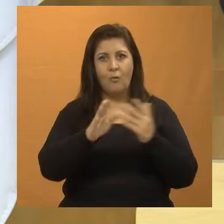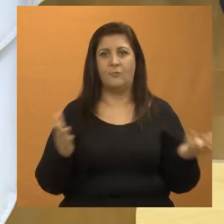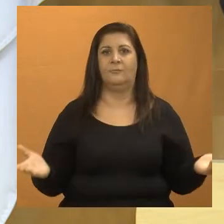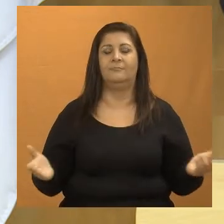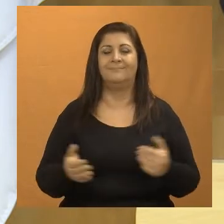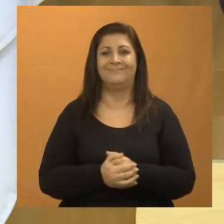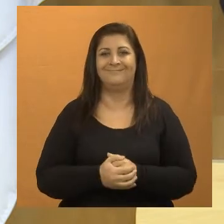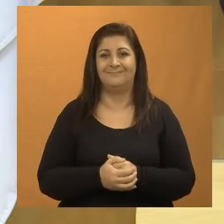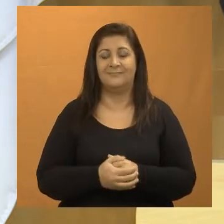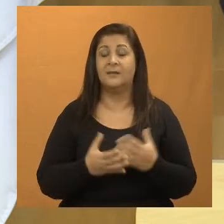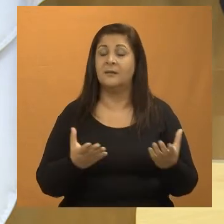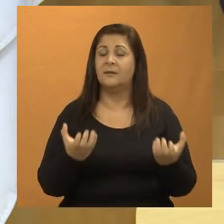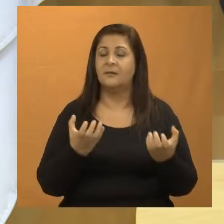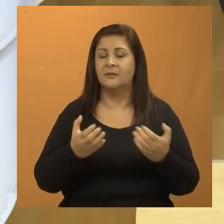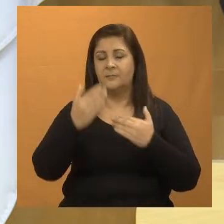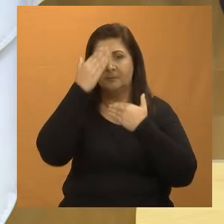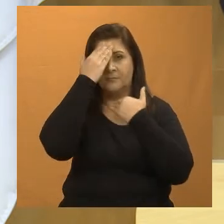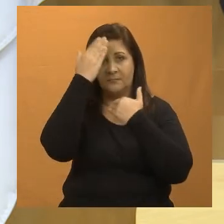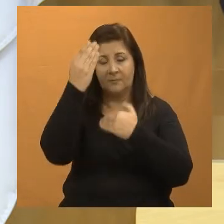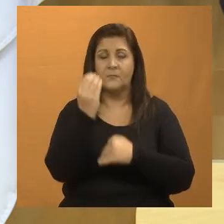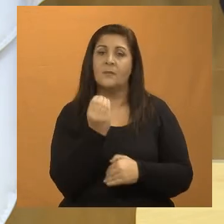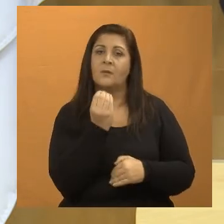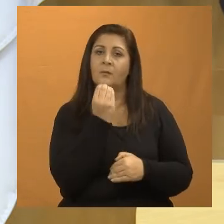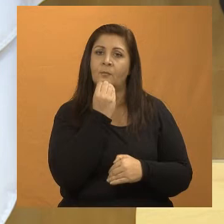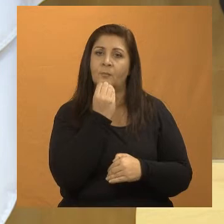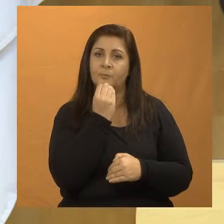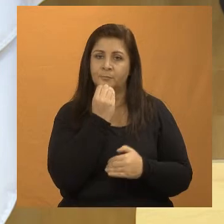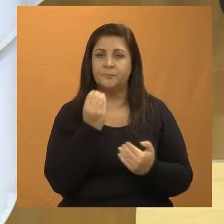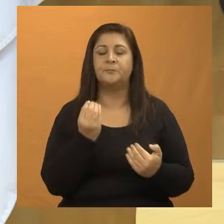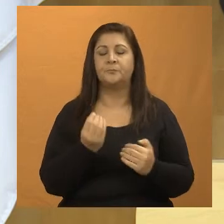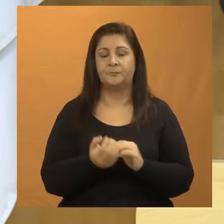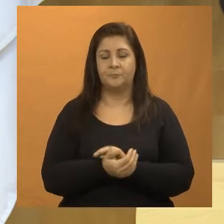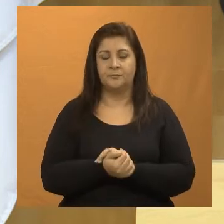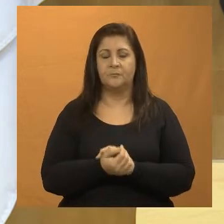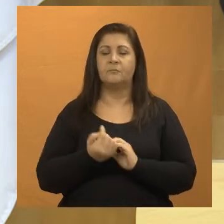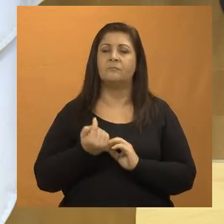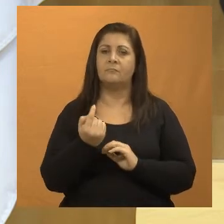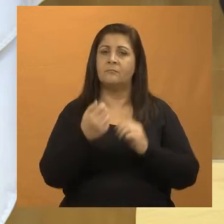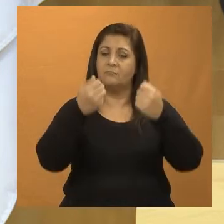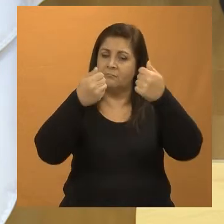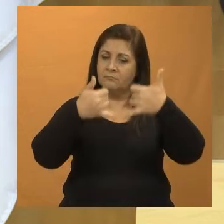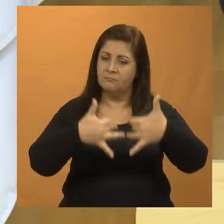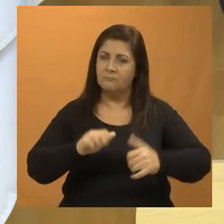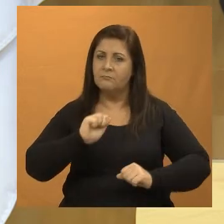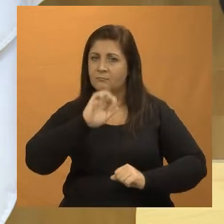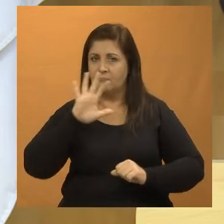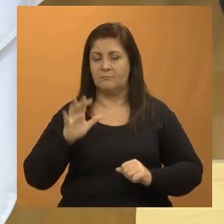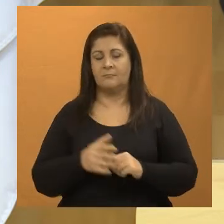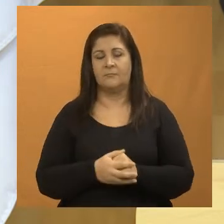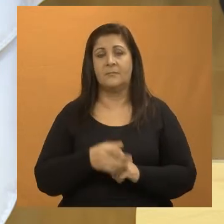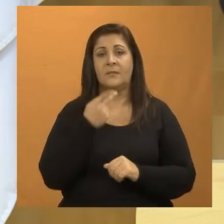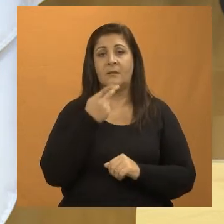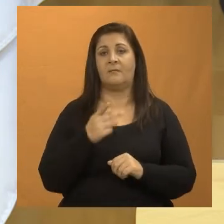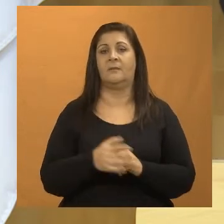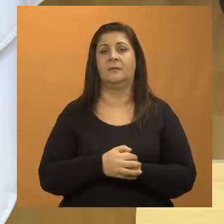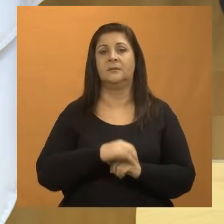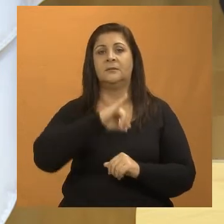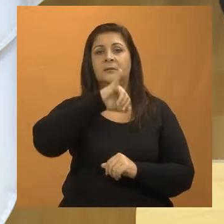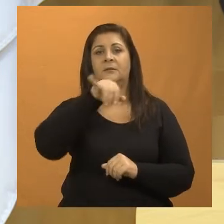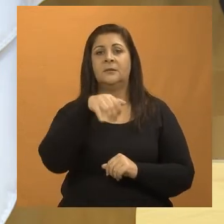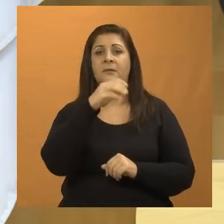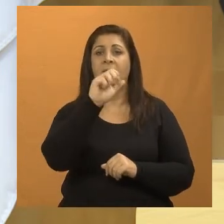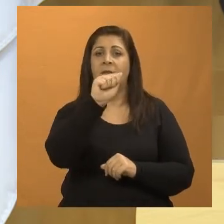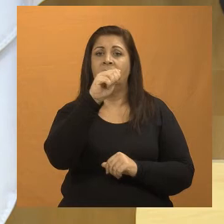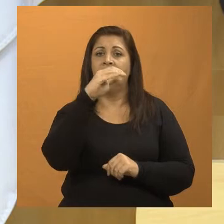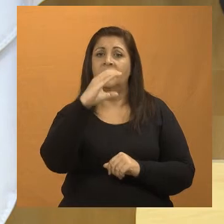finalizar, gostaria de agradecer a oportunidade que nos foi dada para explicarmos a realidade e dizer que o JAC é um produto